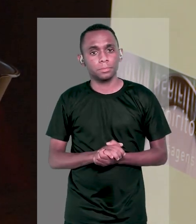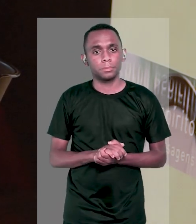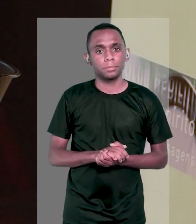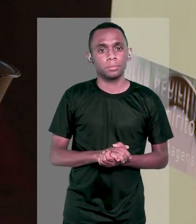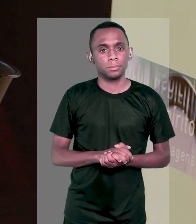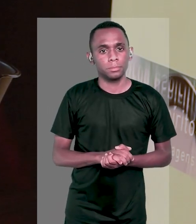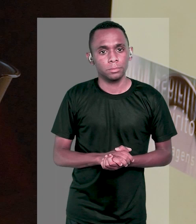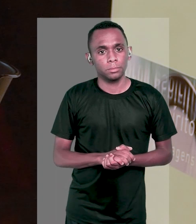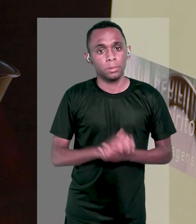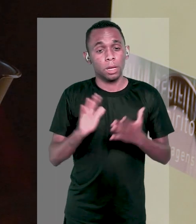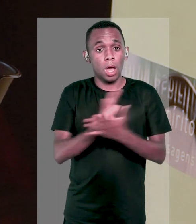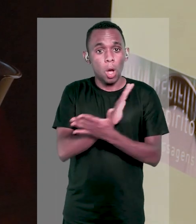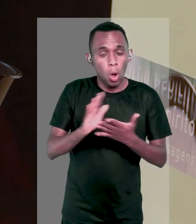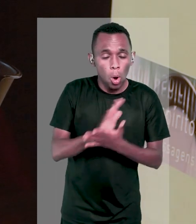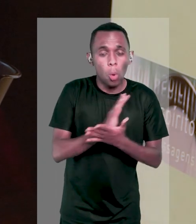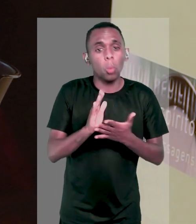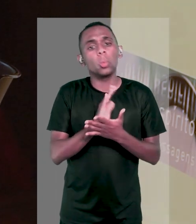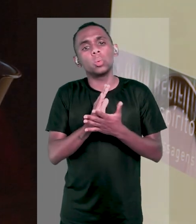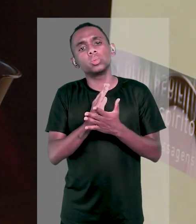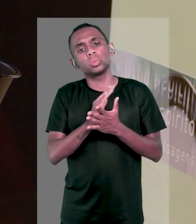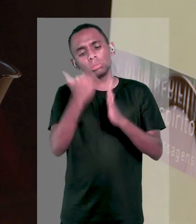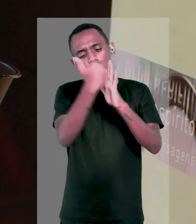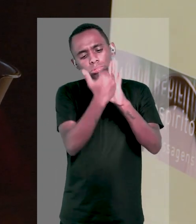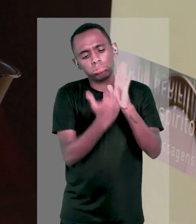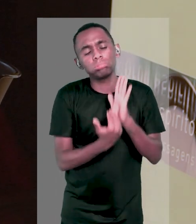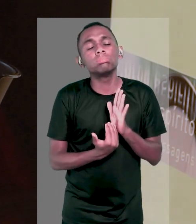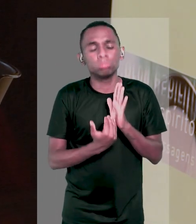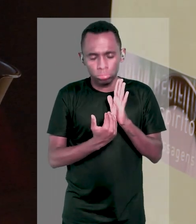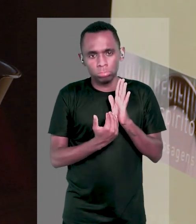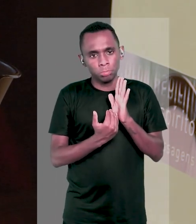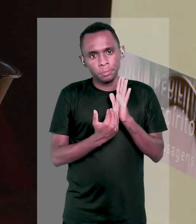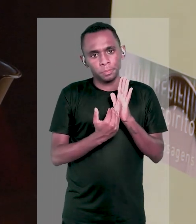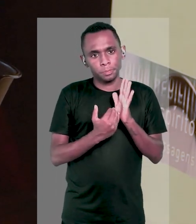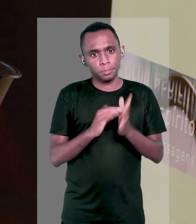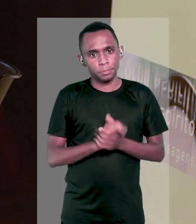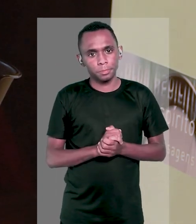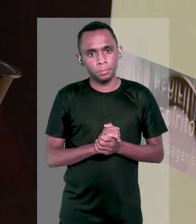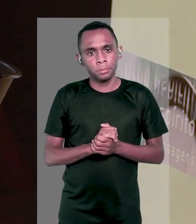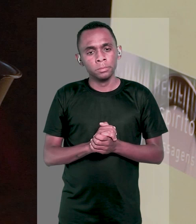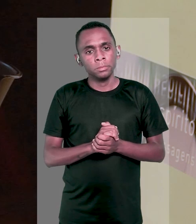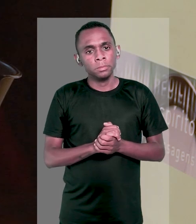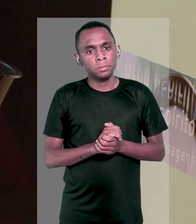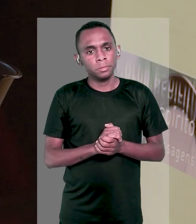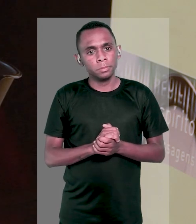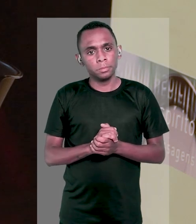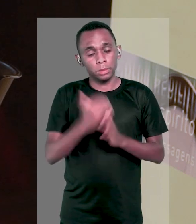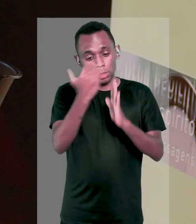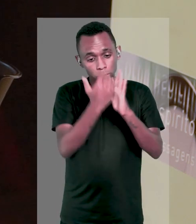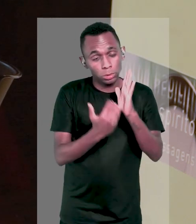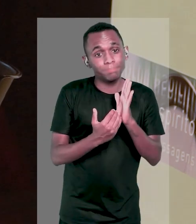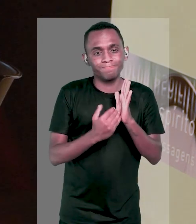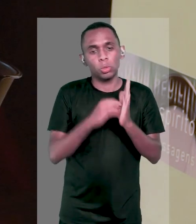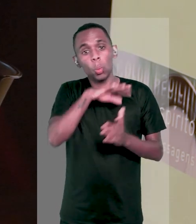me parecem negativos quando alguém por exemplo o impressionismo é isto